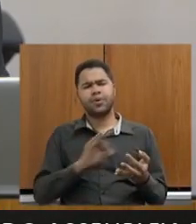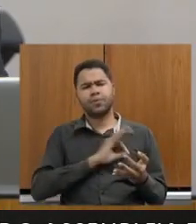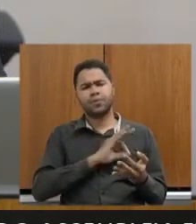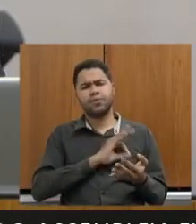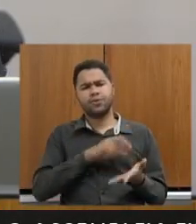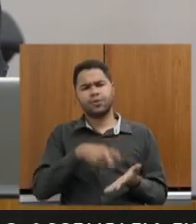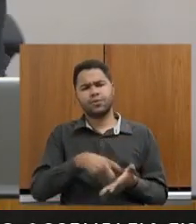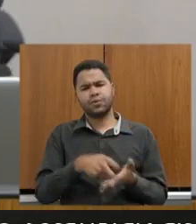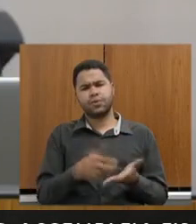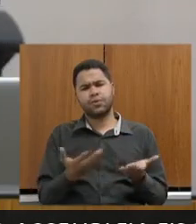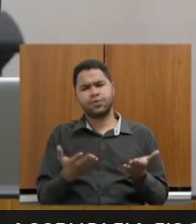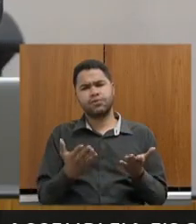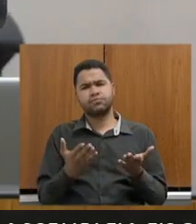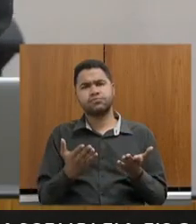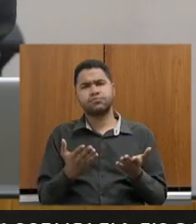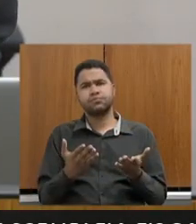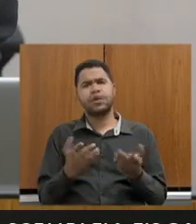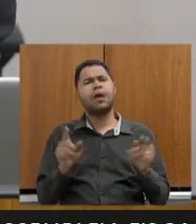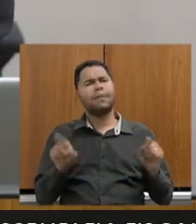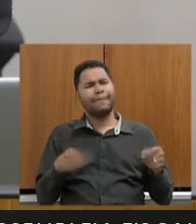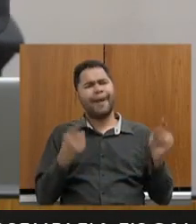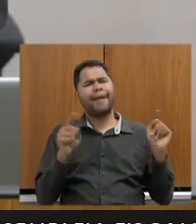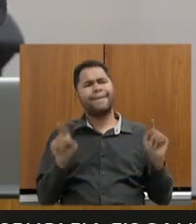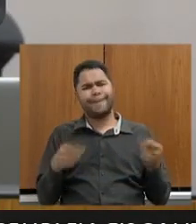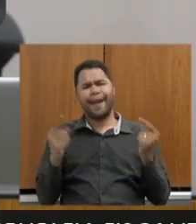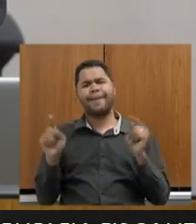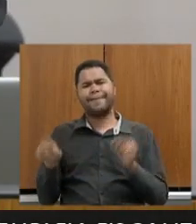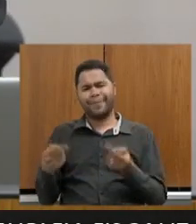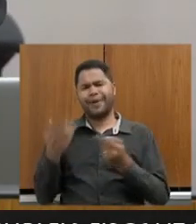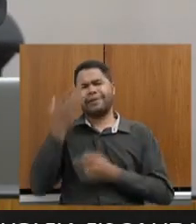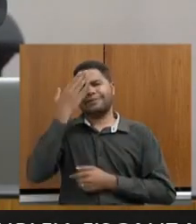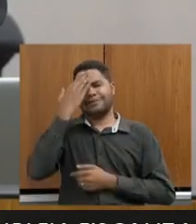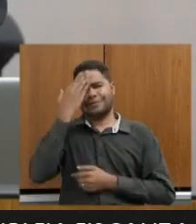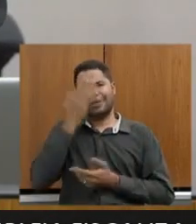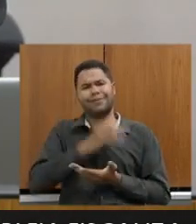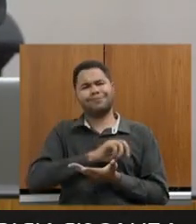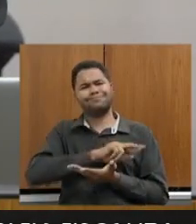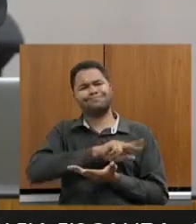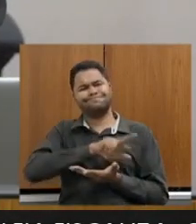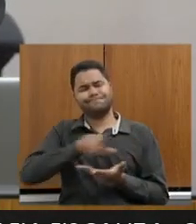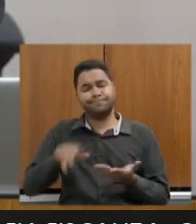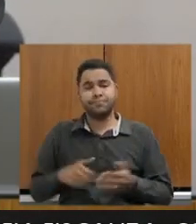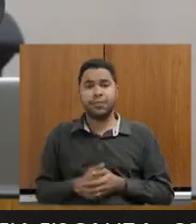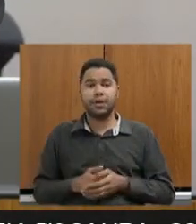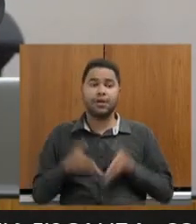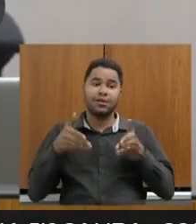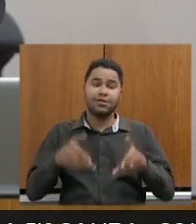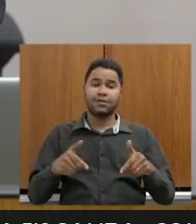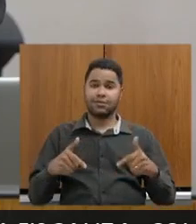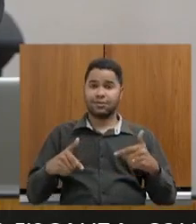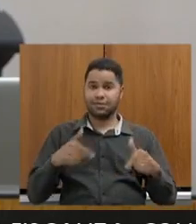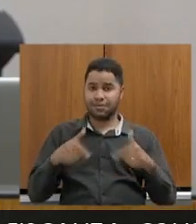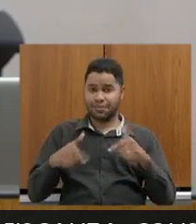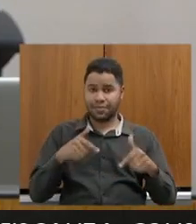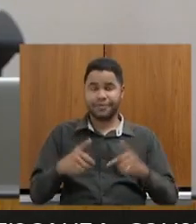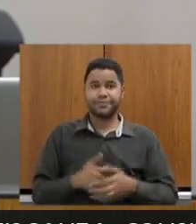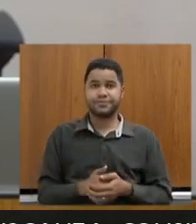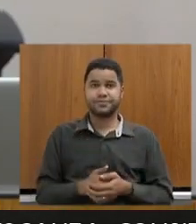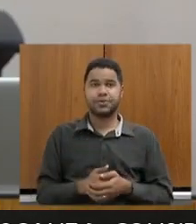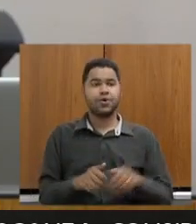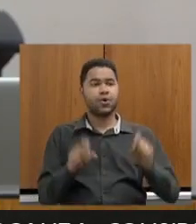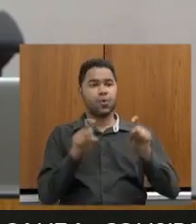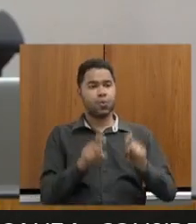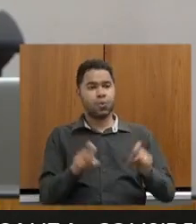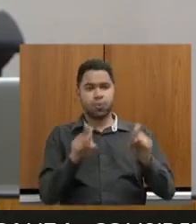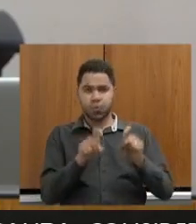policiais penais usar fios são muitos a gente sabe são muitos mas essa a gente chega para trabalhar você tem um